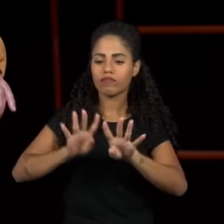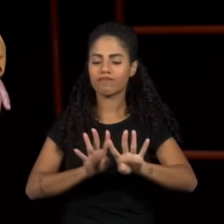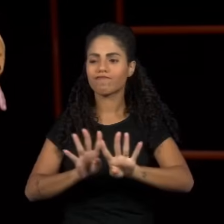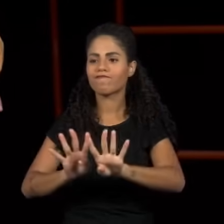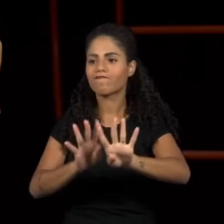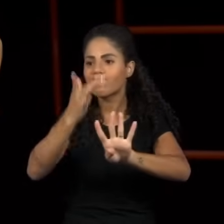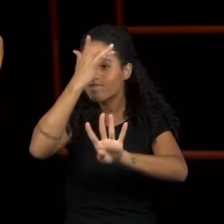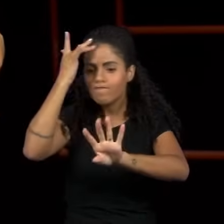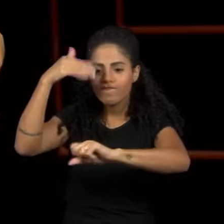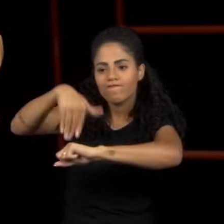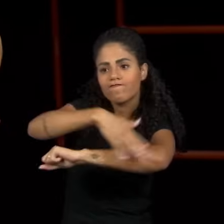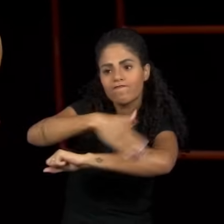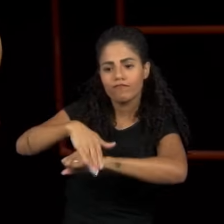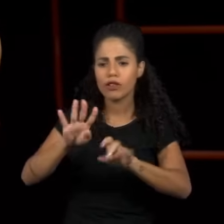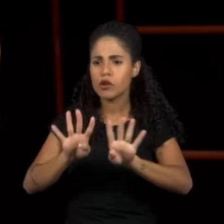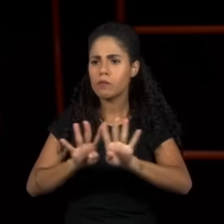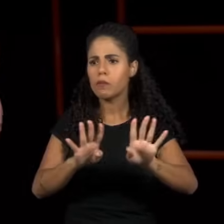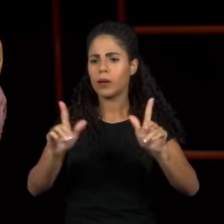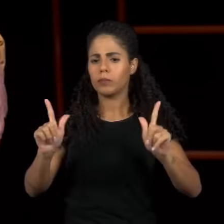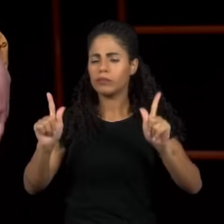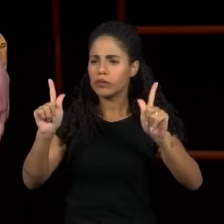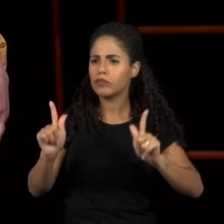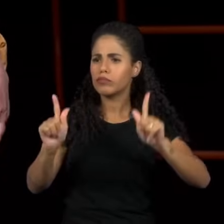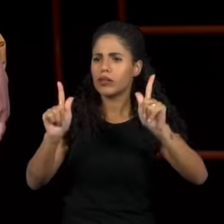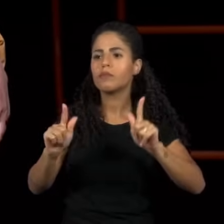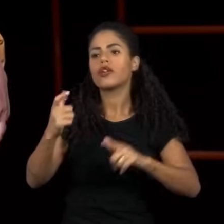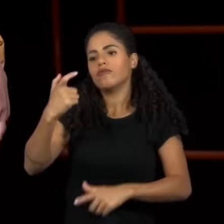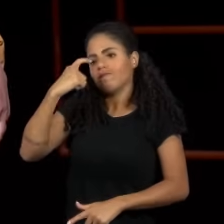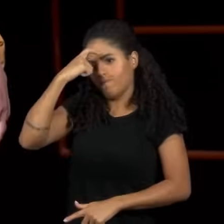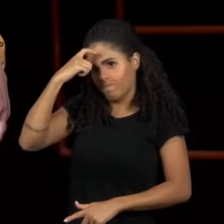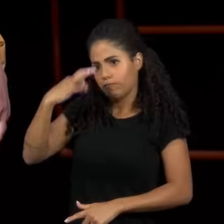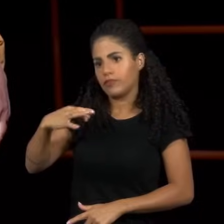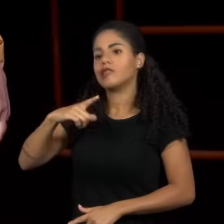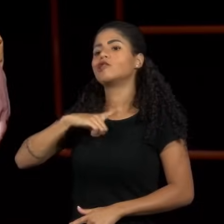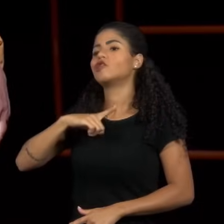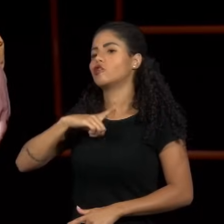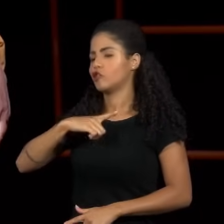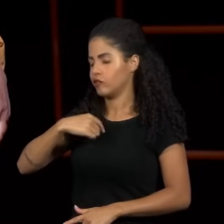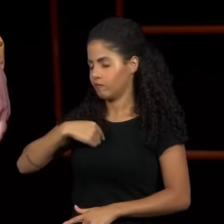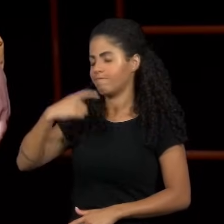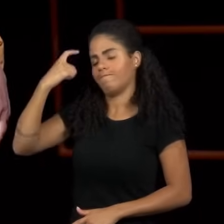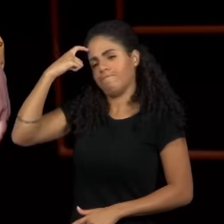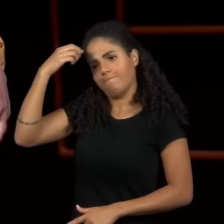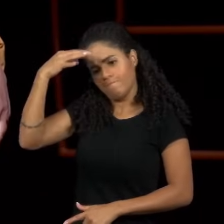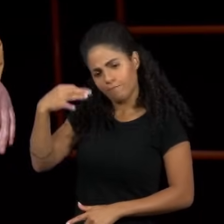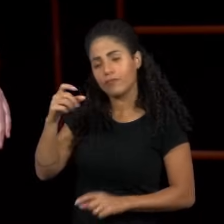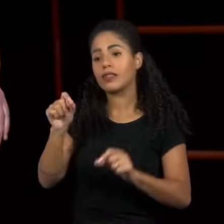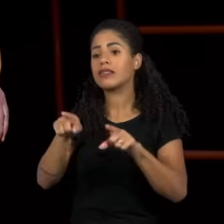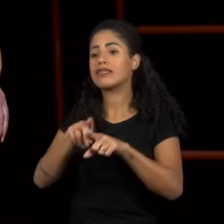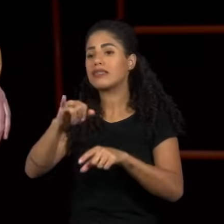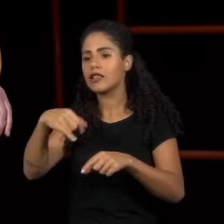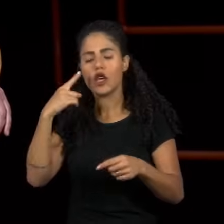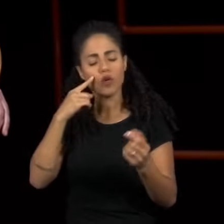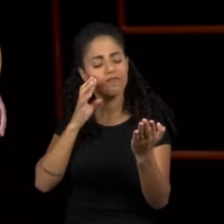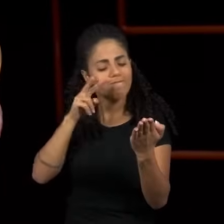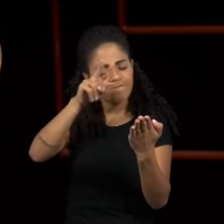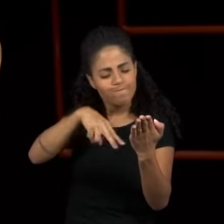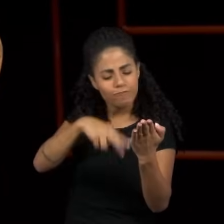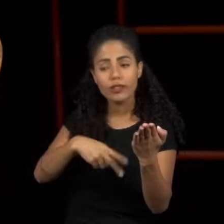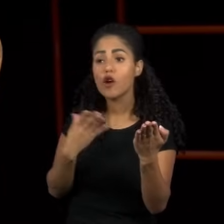uhum. né? Então já havia um pouco de consciência aí, já lia muito sobre política e